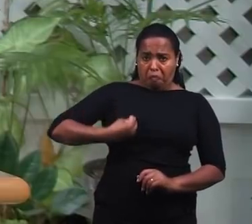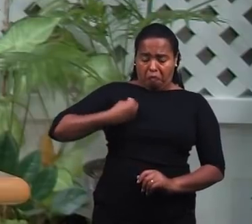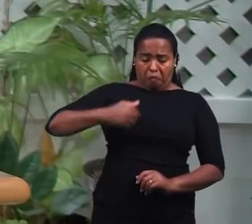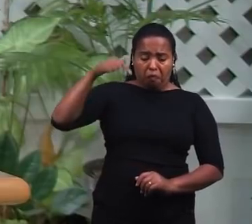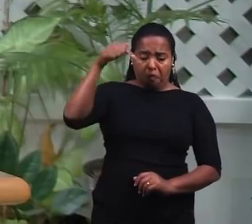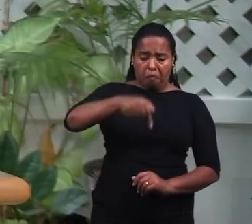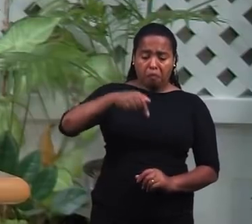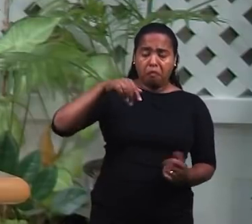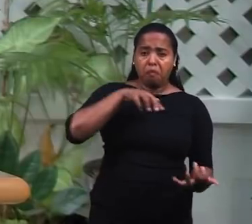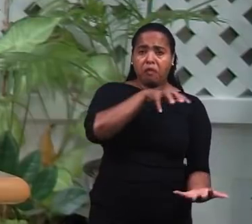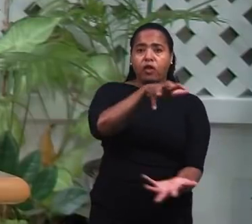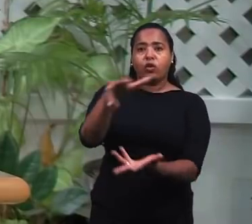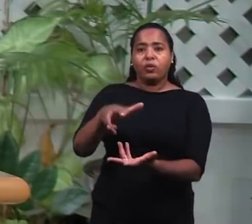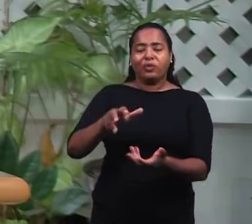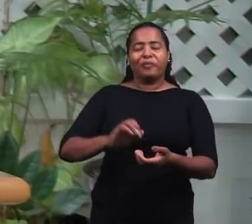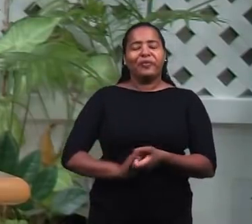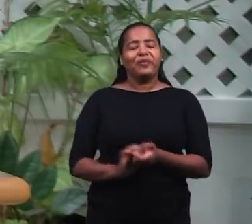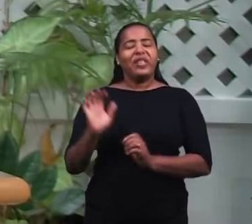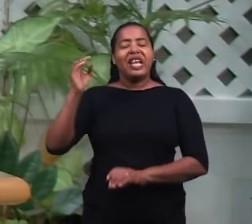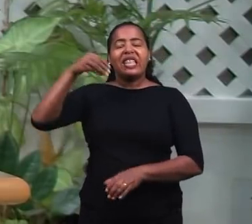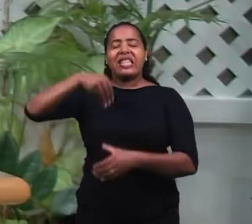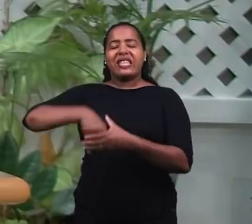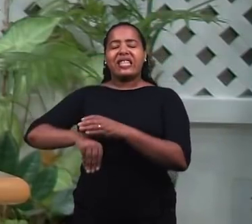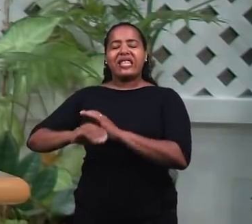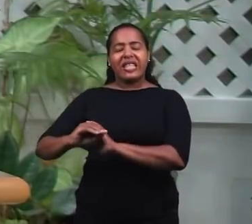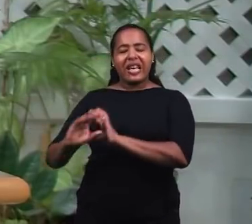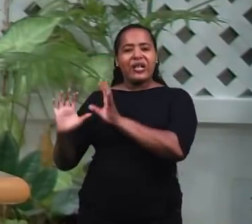sobrevivência. Nesse contexto,